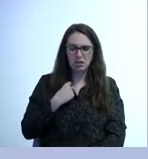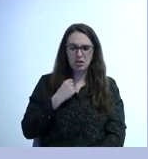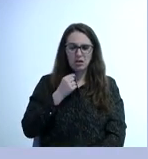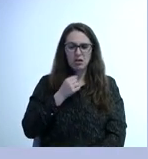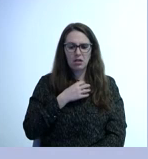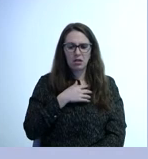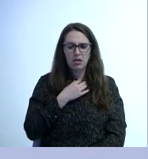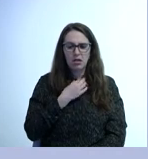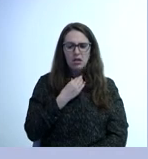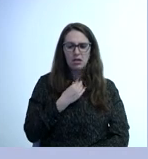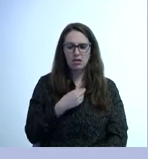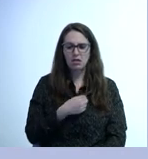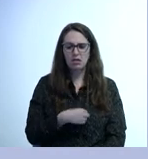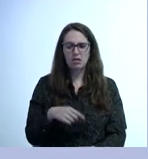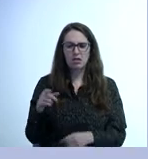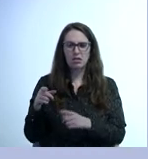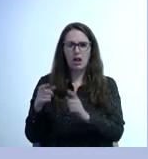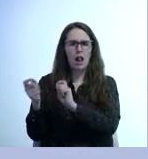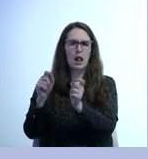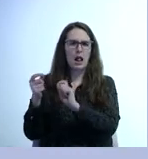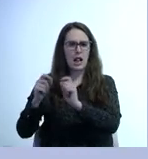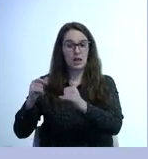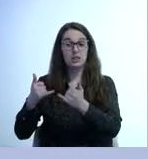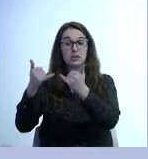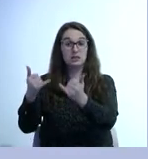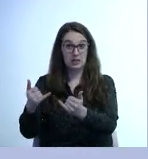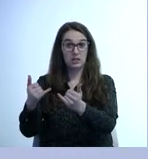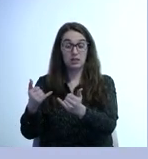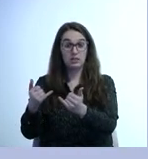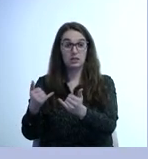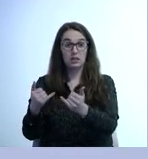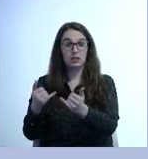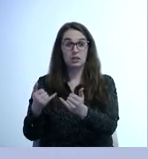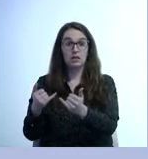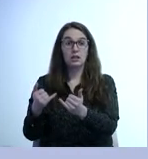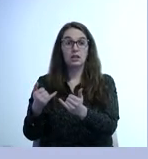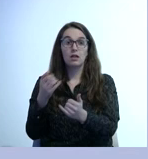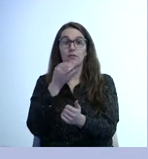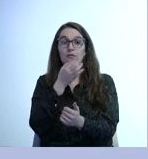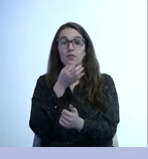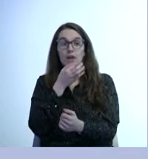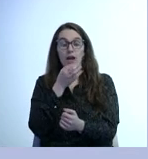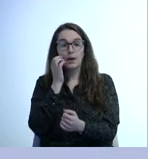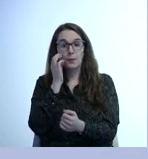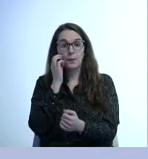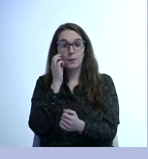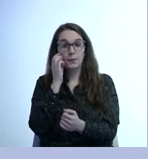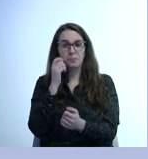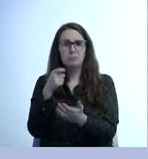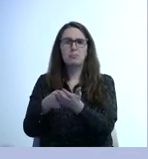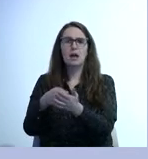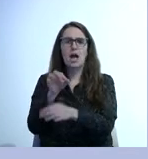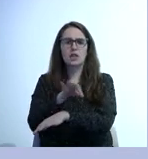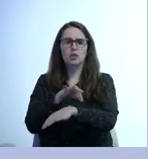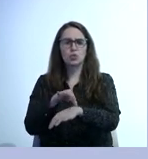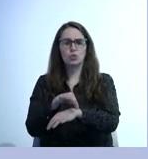uma das questões postas, né, depois desse debate e iniciativa em Espanha foi que pagar arquitetura não